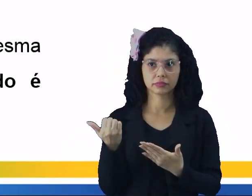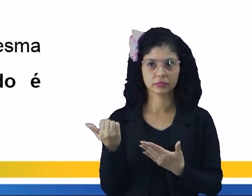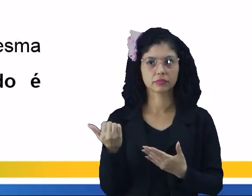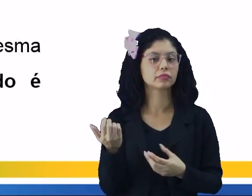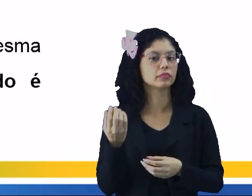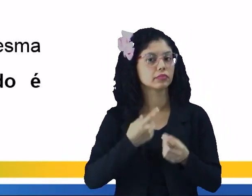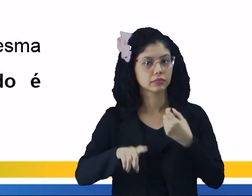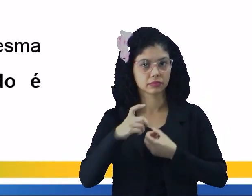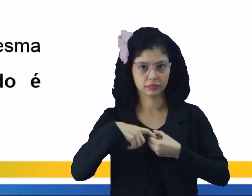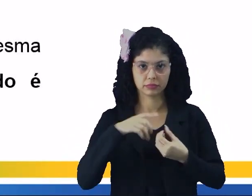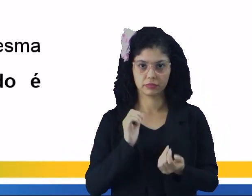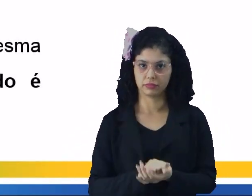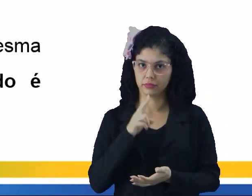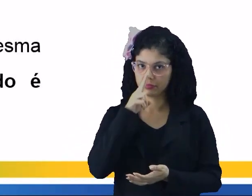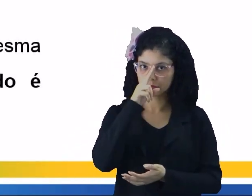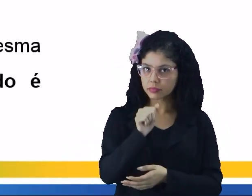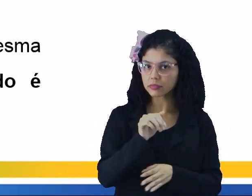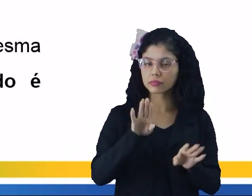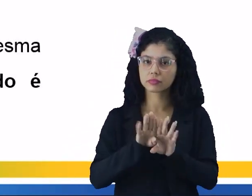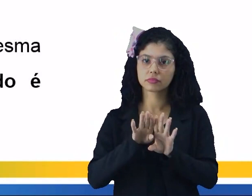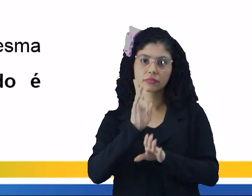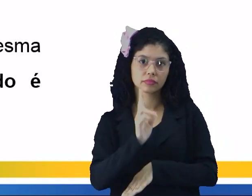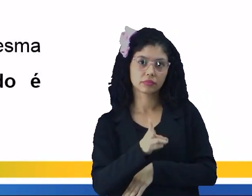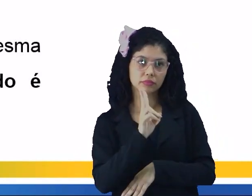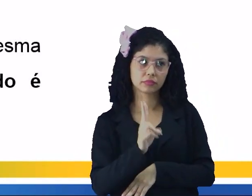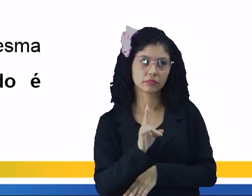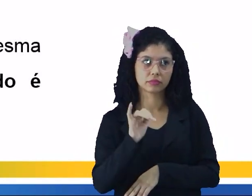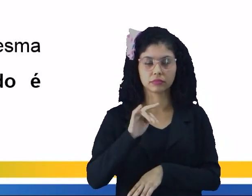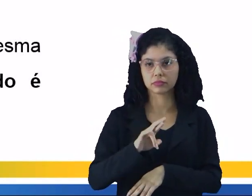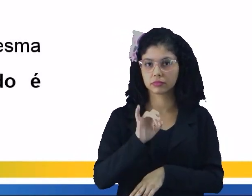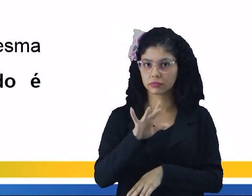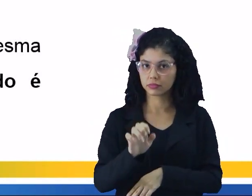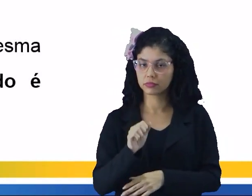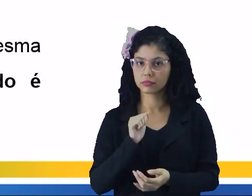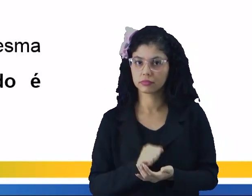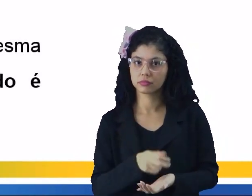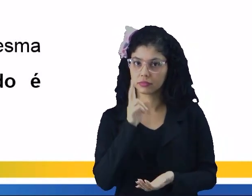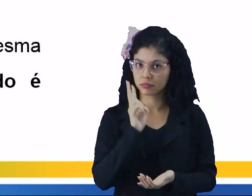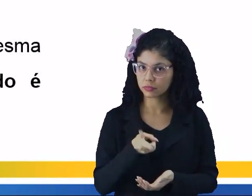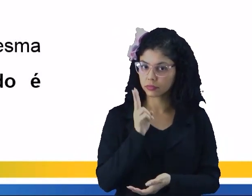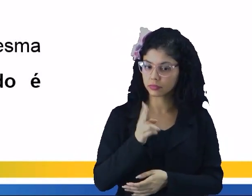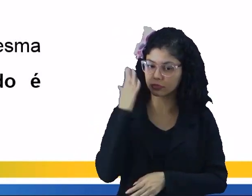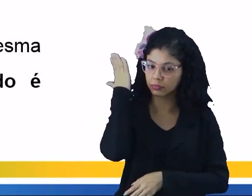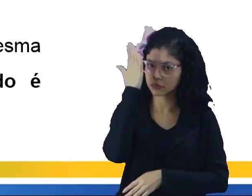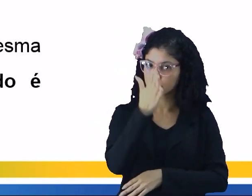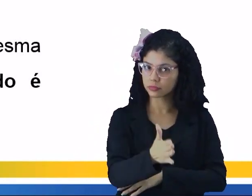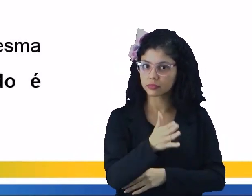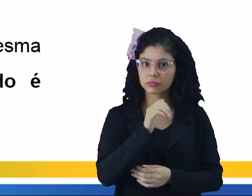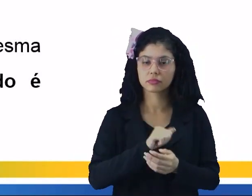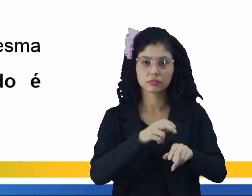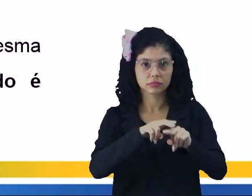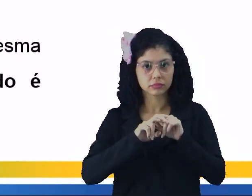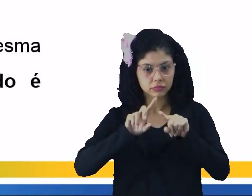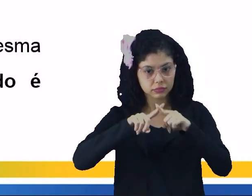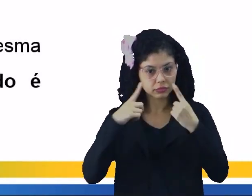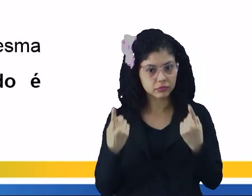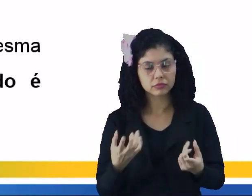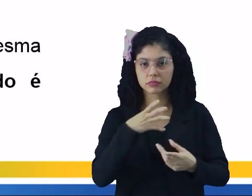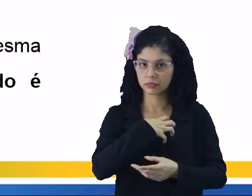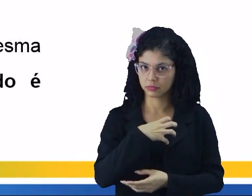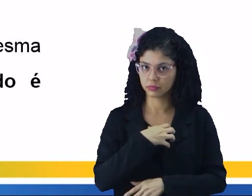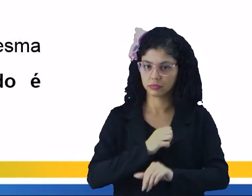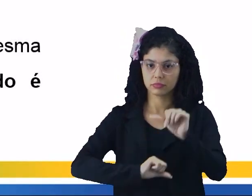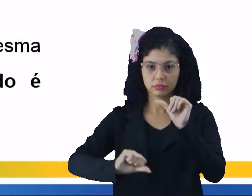não esqueça. As forças vão ser de mesma intensidade, mesma direção, porém com